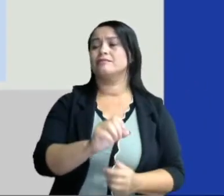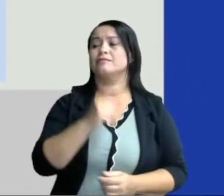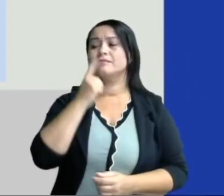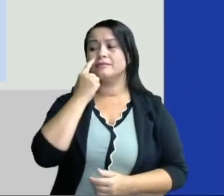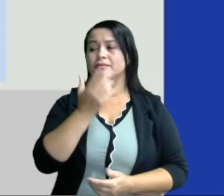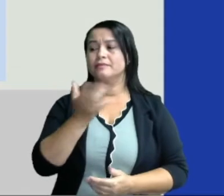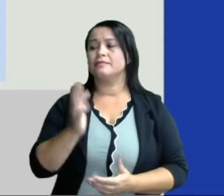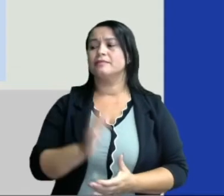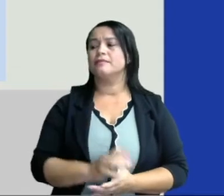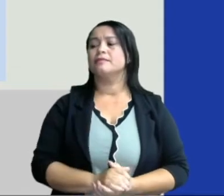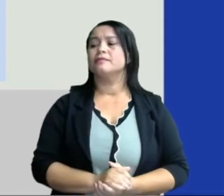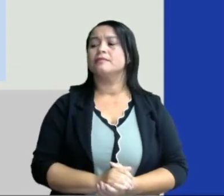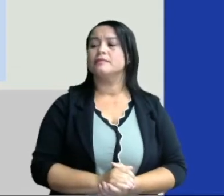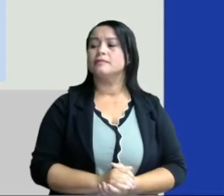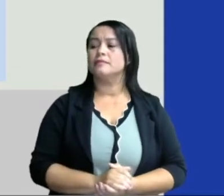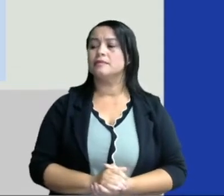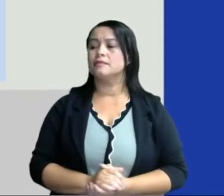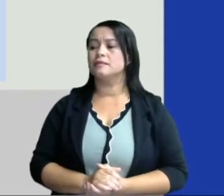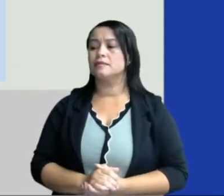Ó.